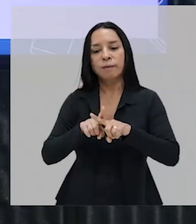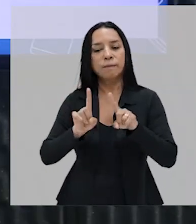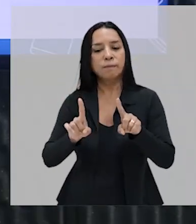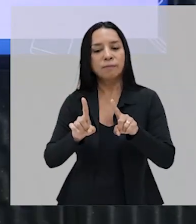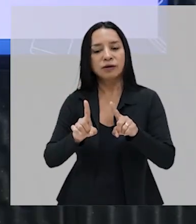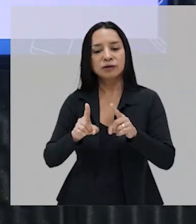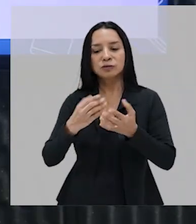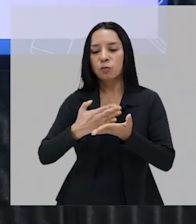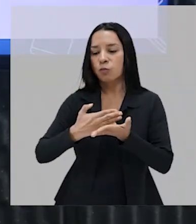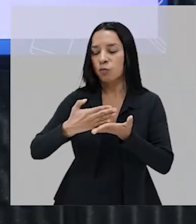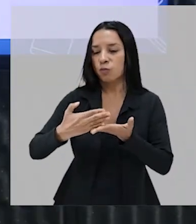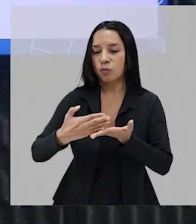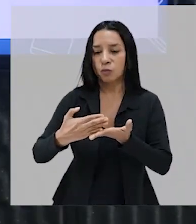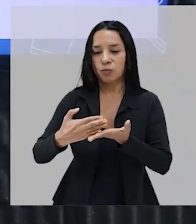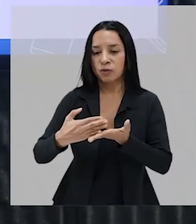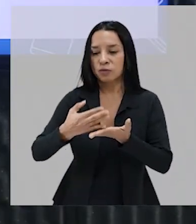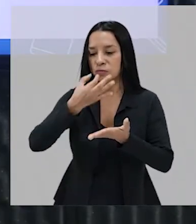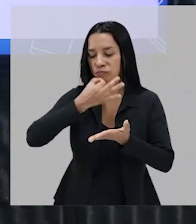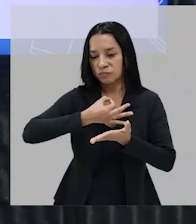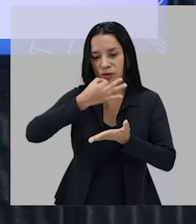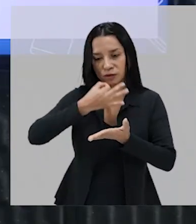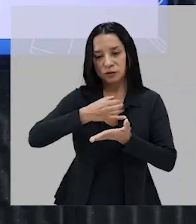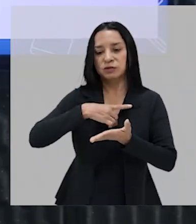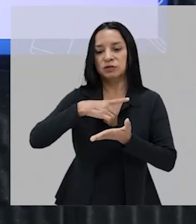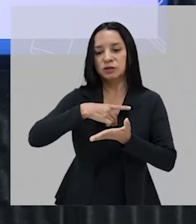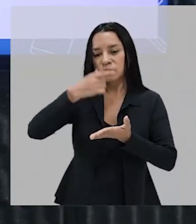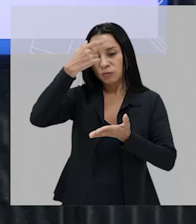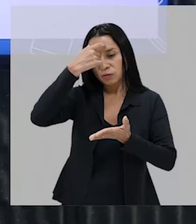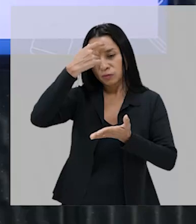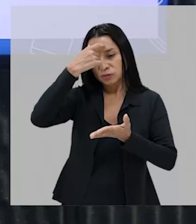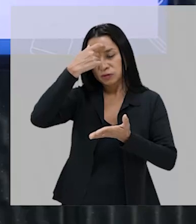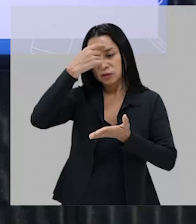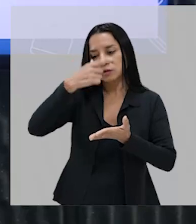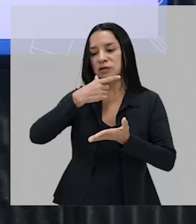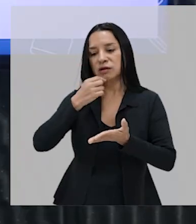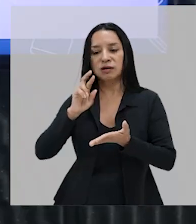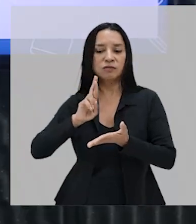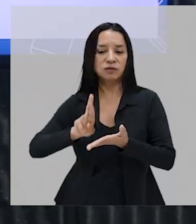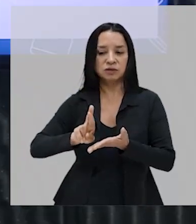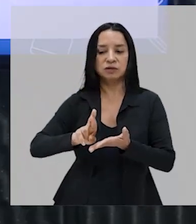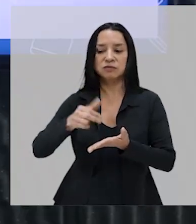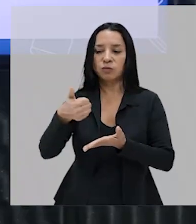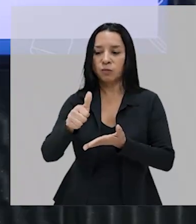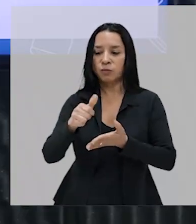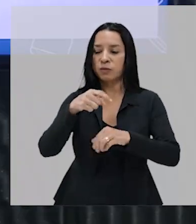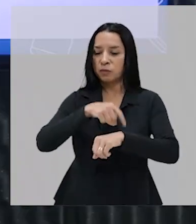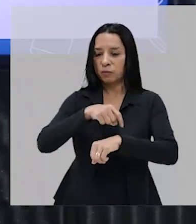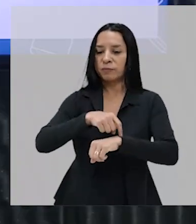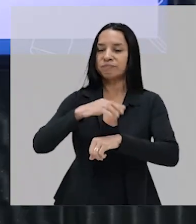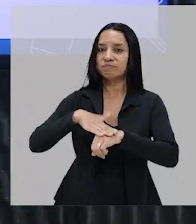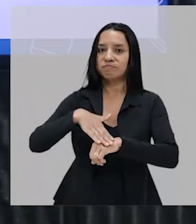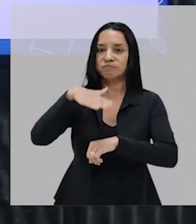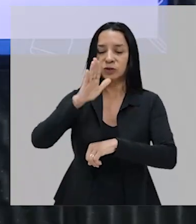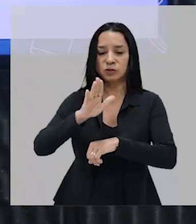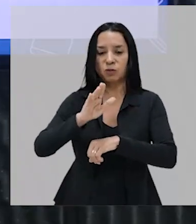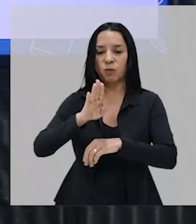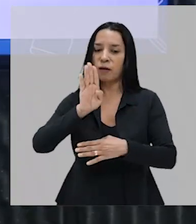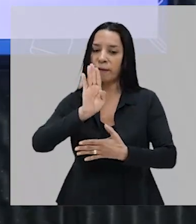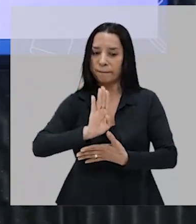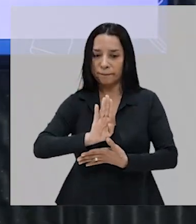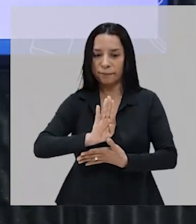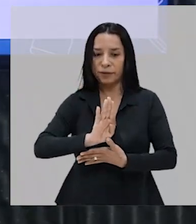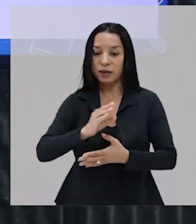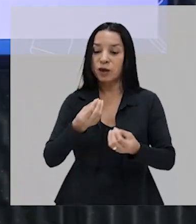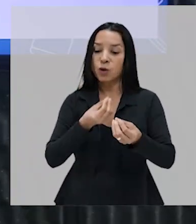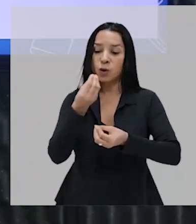de partida, a crítica traz uma consciência reflexiva em primeiro momento muito maior. Então a letra B ainda fica aqui